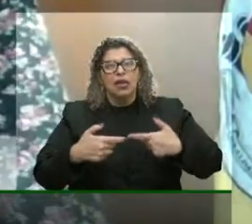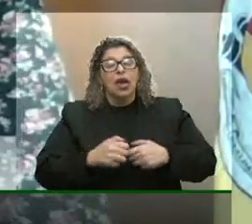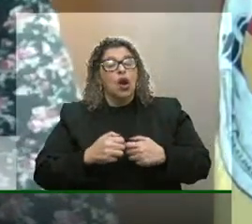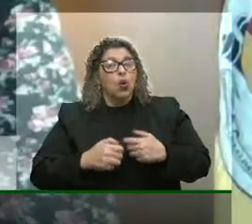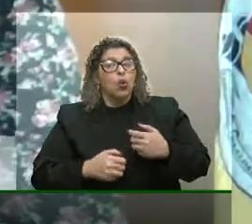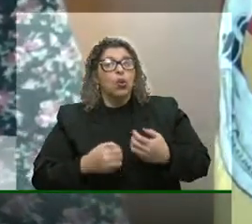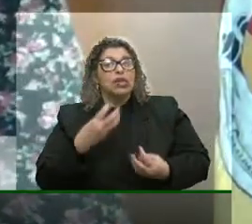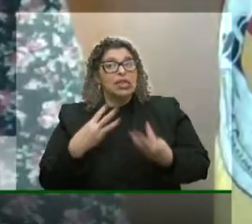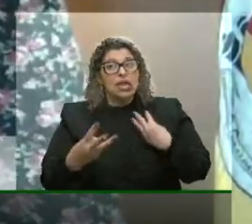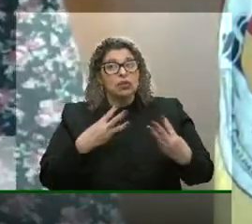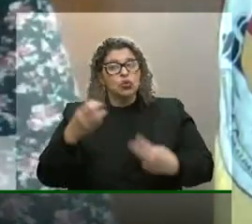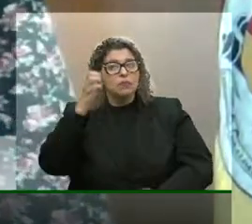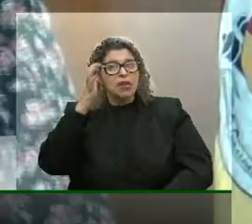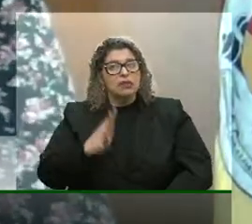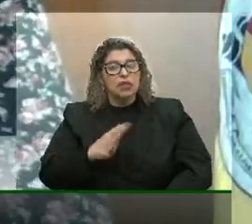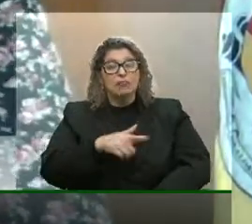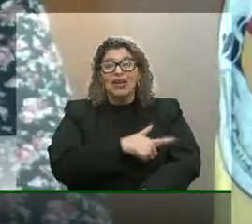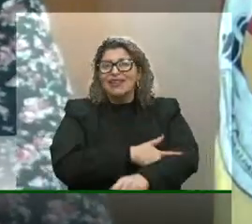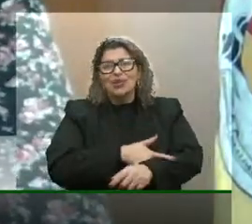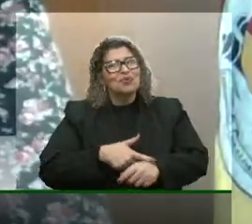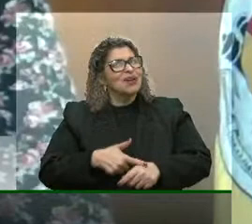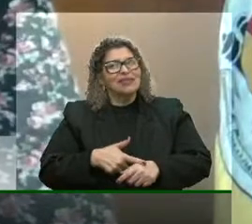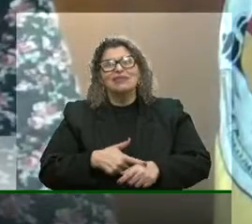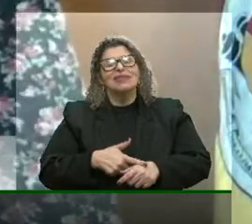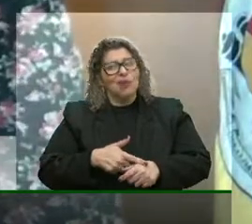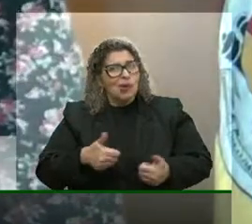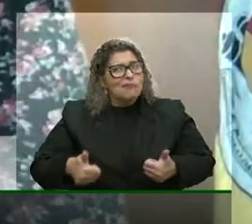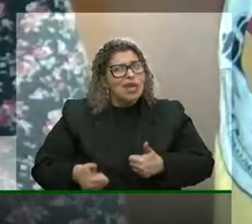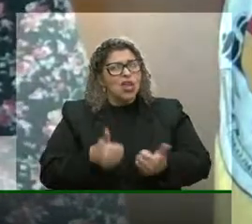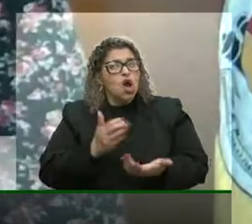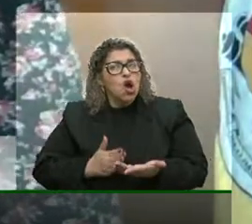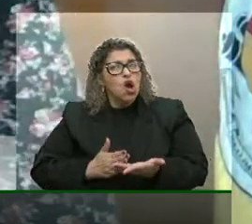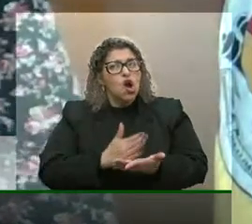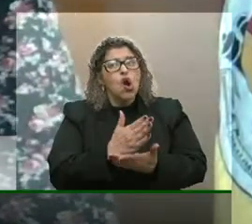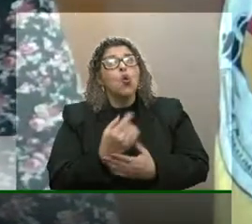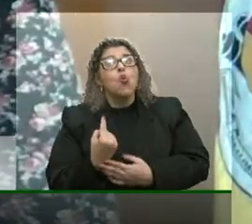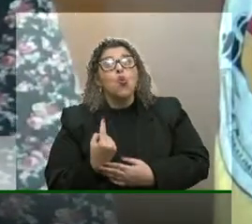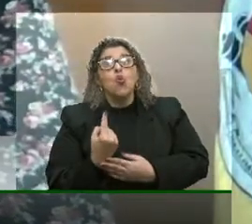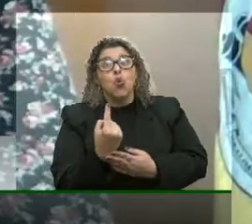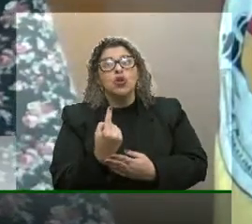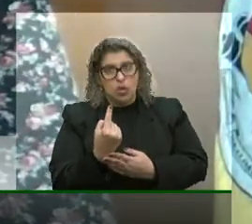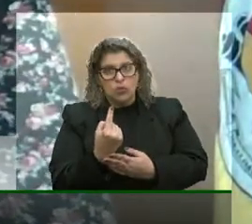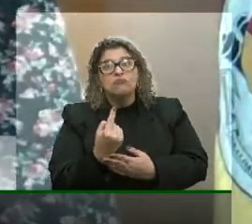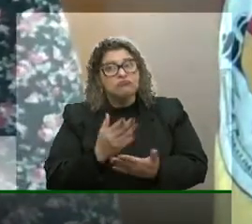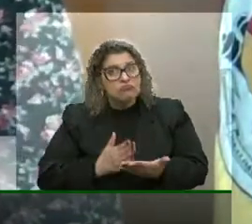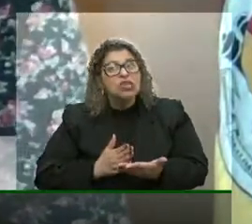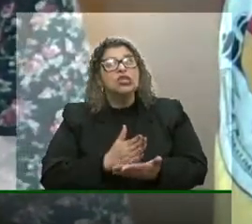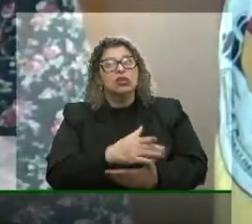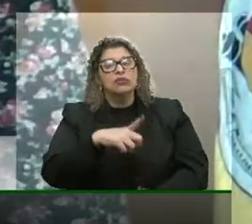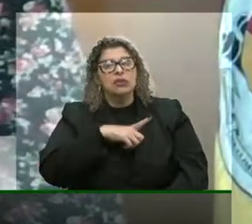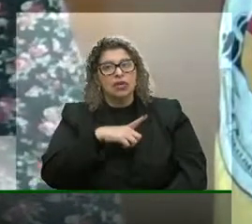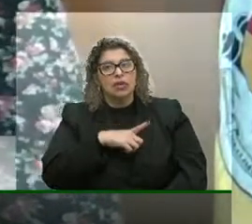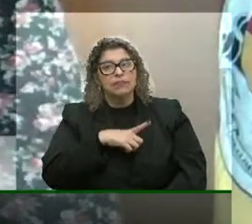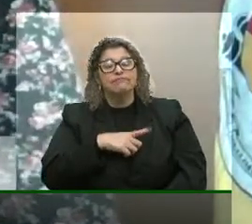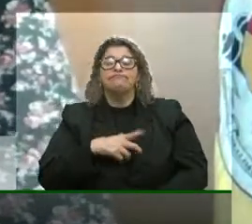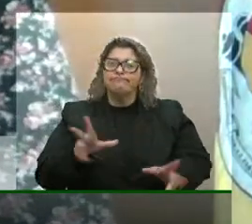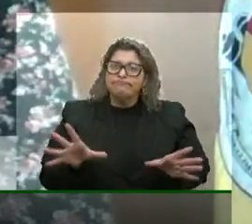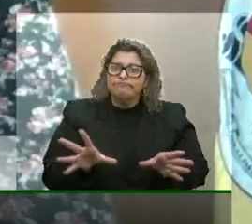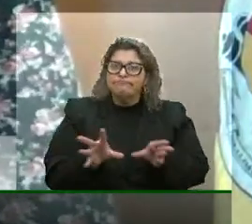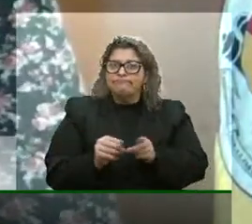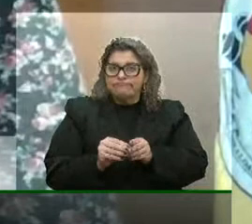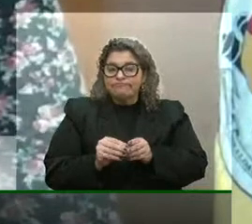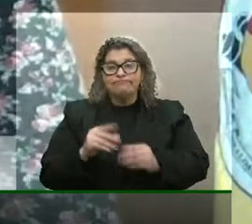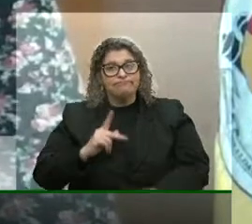A educação é o melhor caminho e talvez o único que ainda nos resta. Eu concluo, senhor presidente,